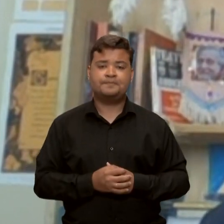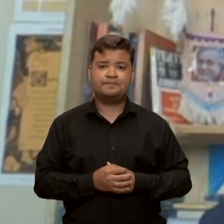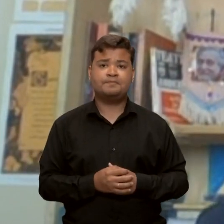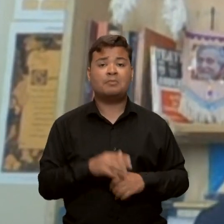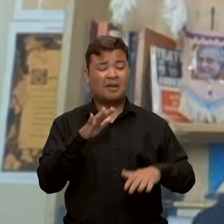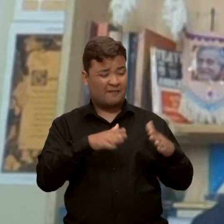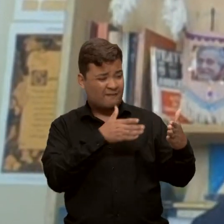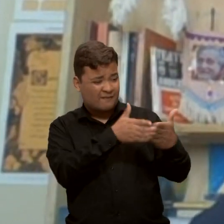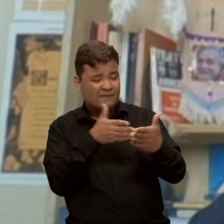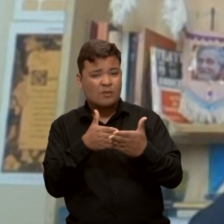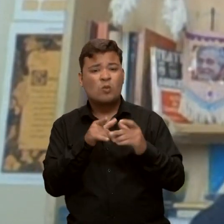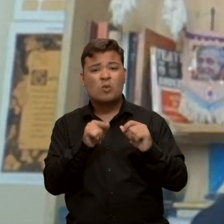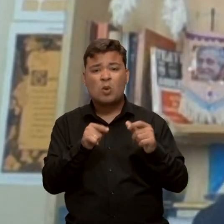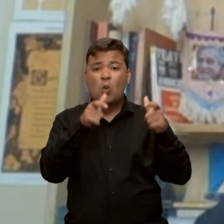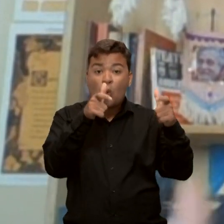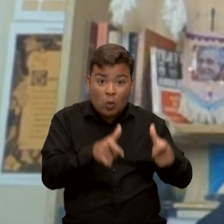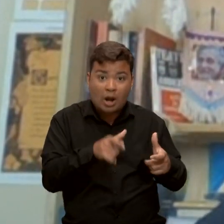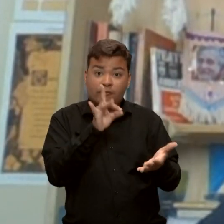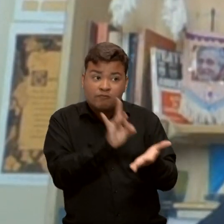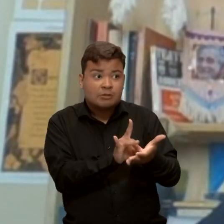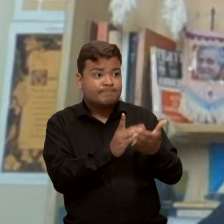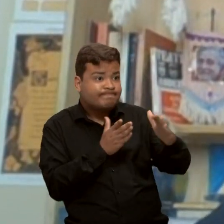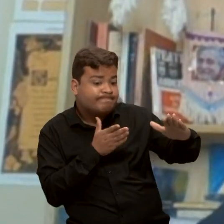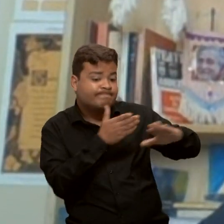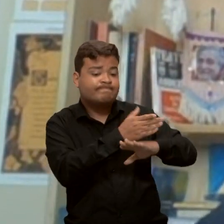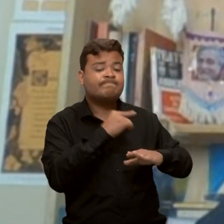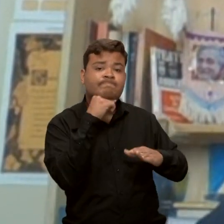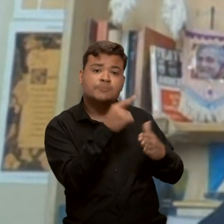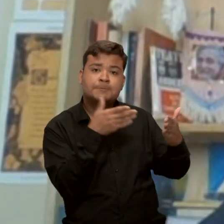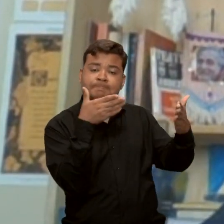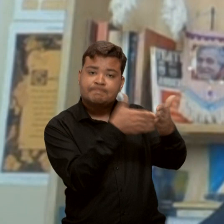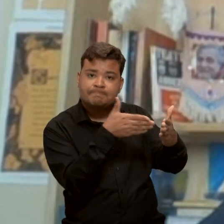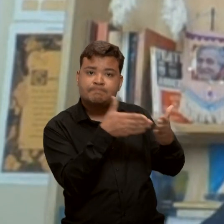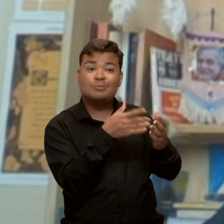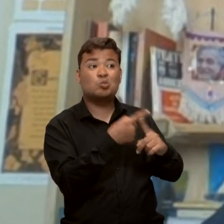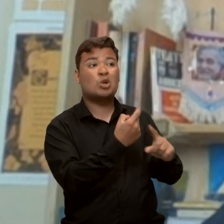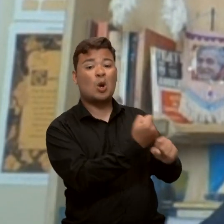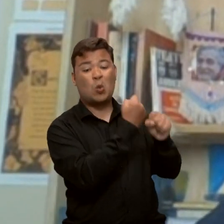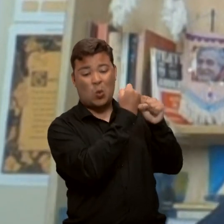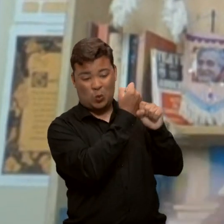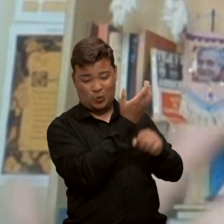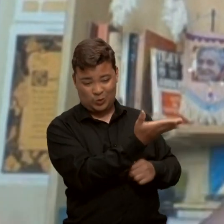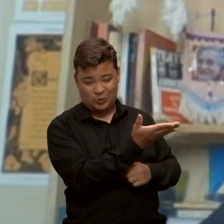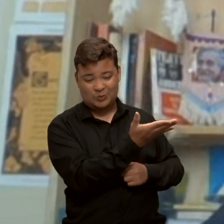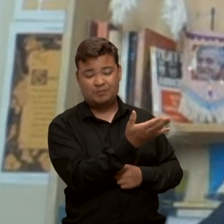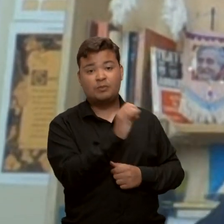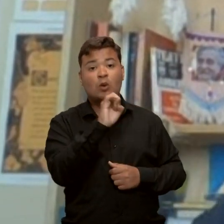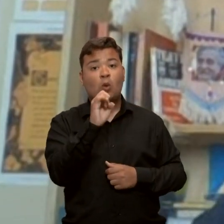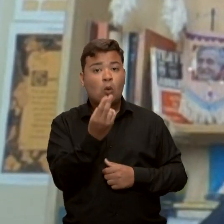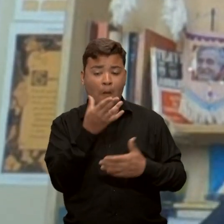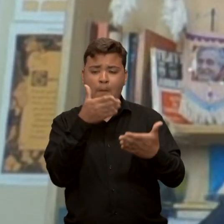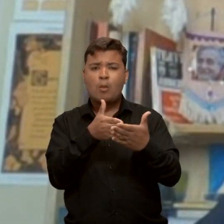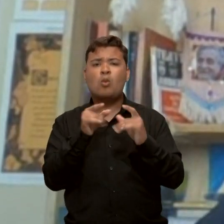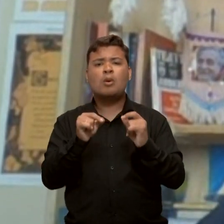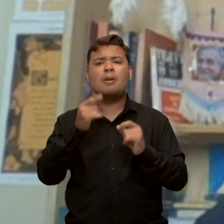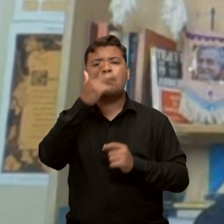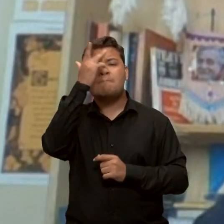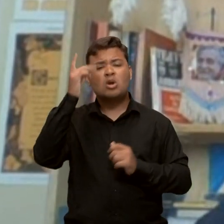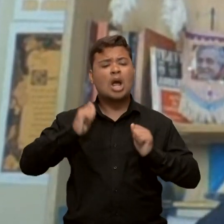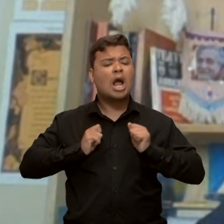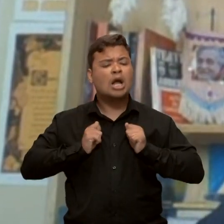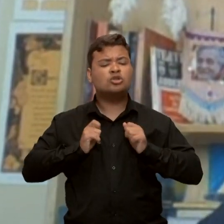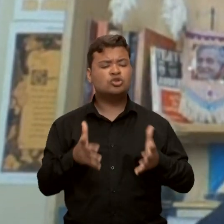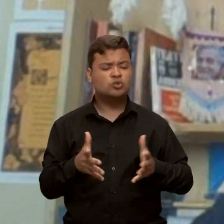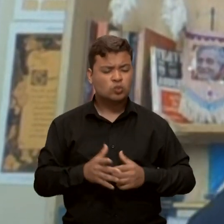barreiras espaciais, né, de espaços físicos, arquitetônicos, sejam as barreiras atitudinais, que é como se trata, como